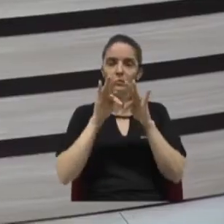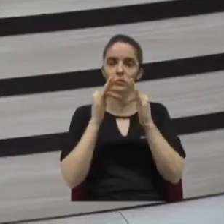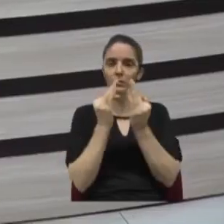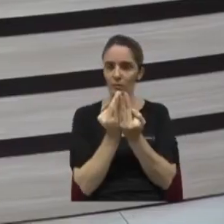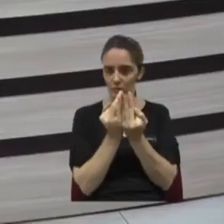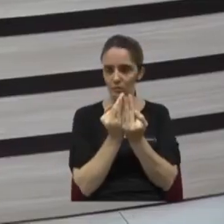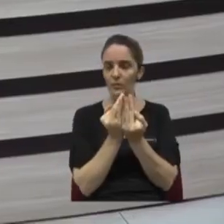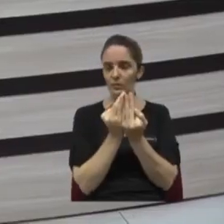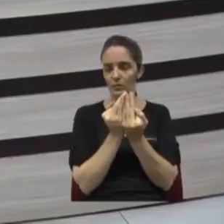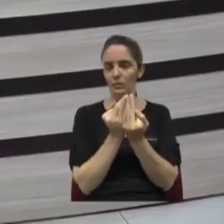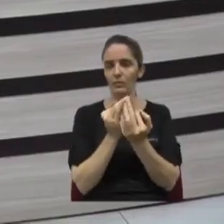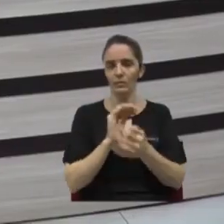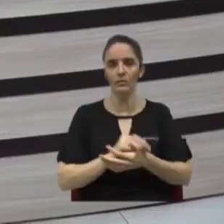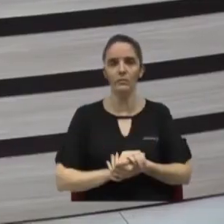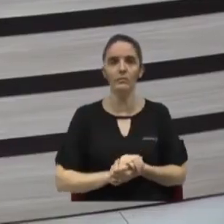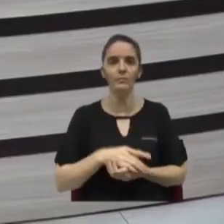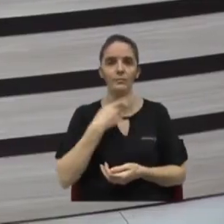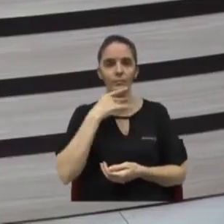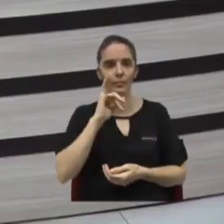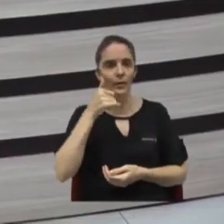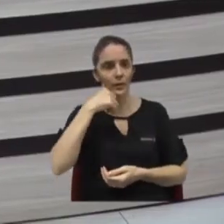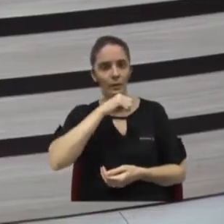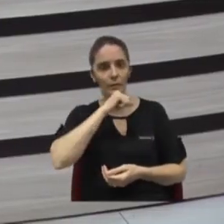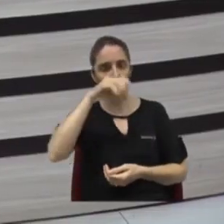a família teve, seu pai, sua mãe.